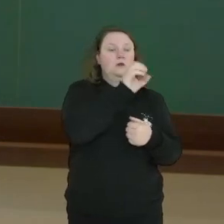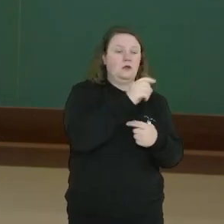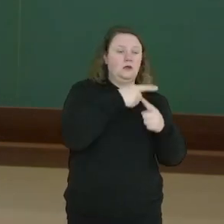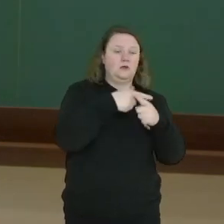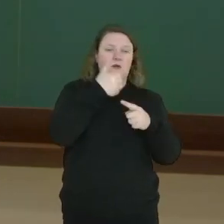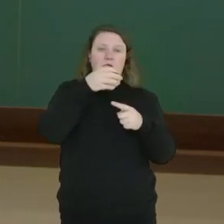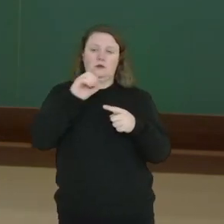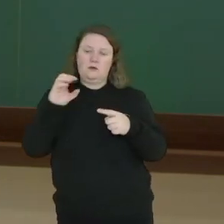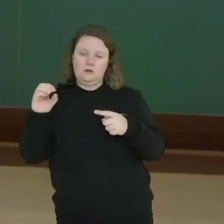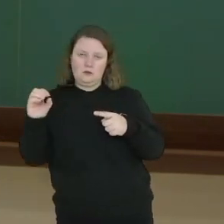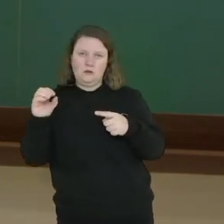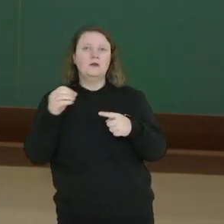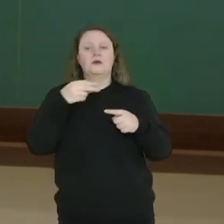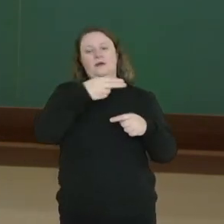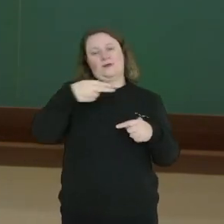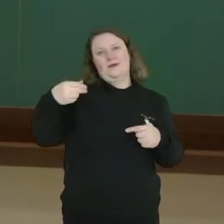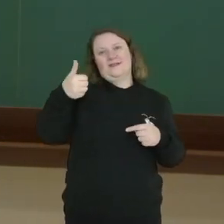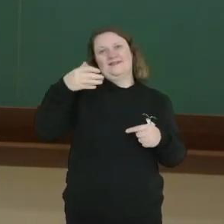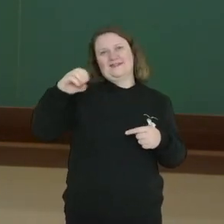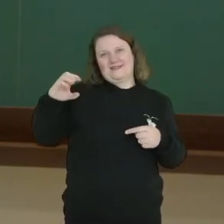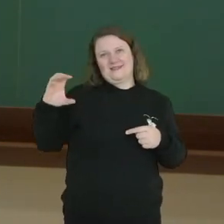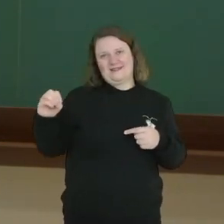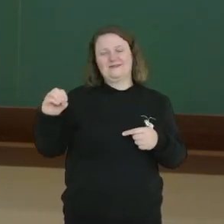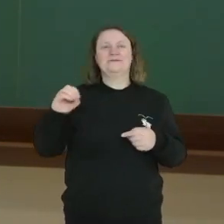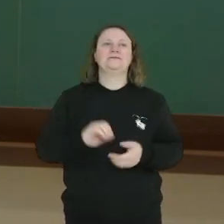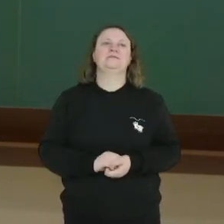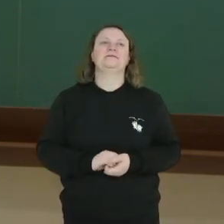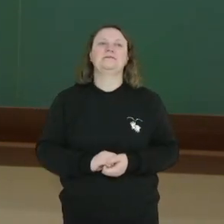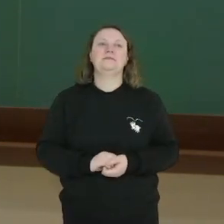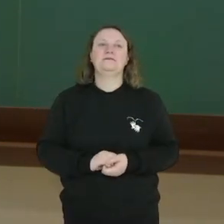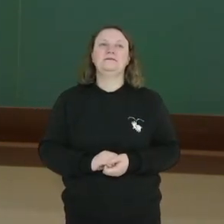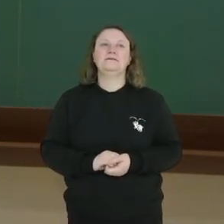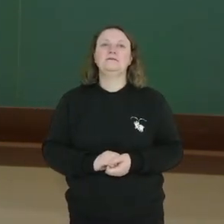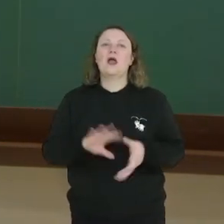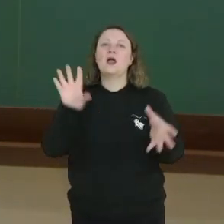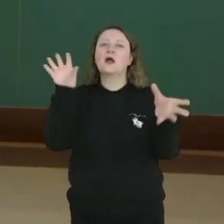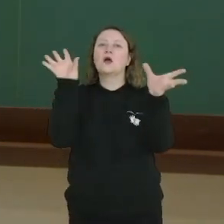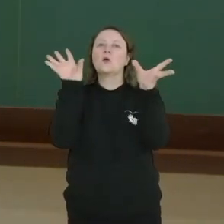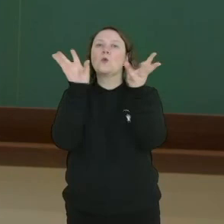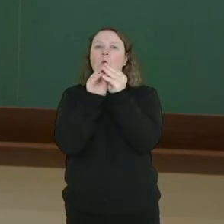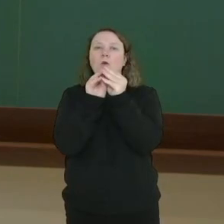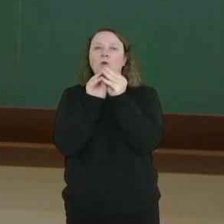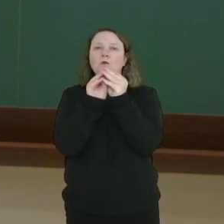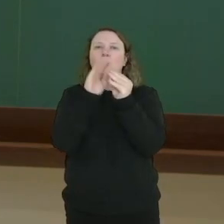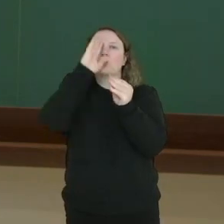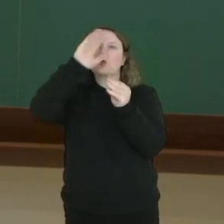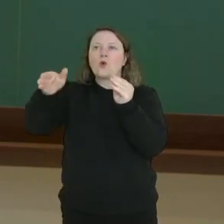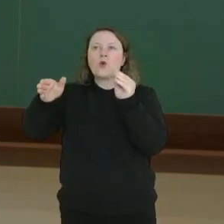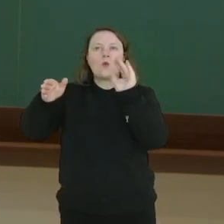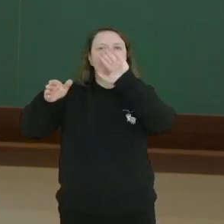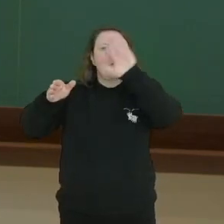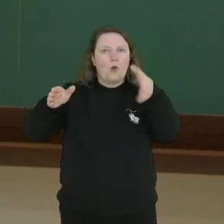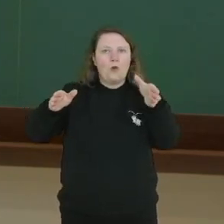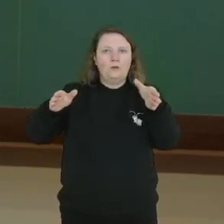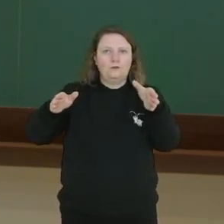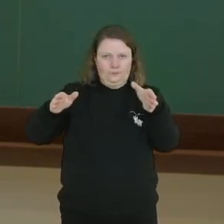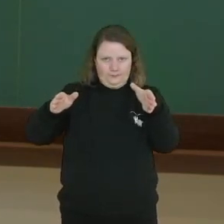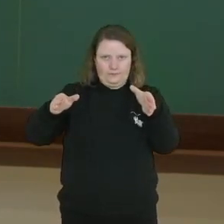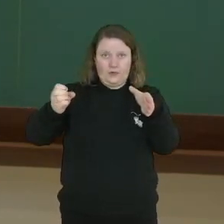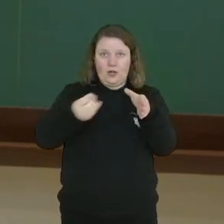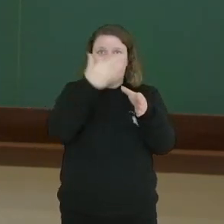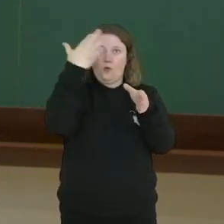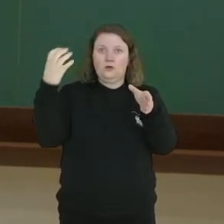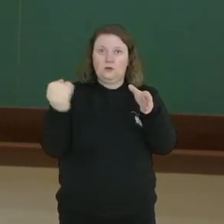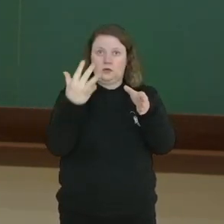100. O raiz de 2 ao quadrado é como se você pudesse simplificar a raiz com o quadrado, porque a potência e a raiz são